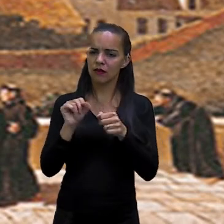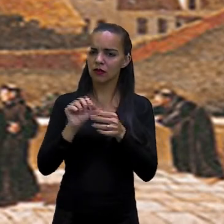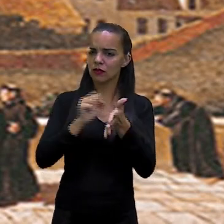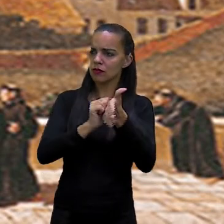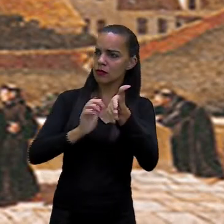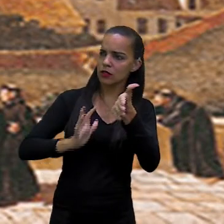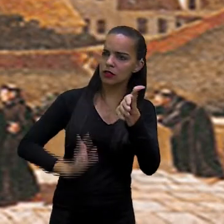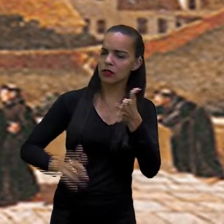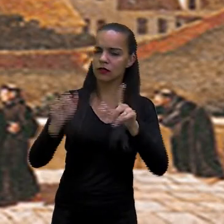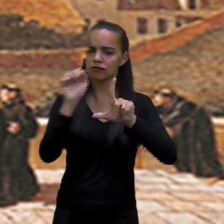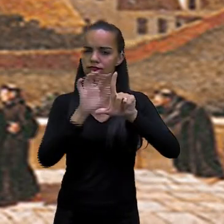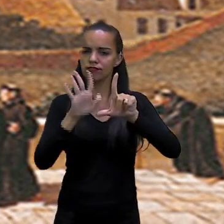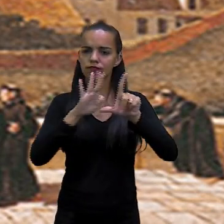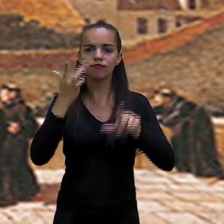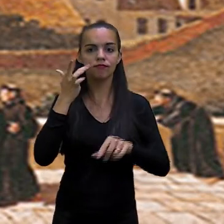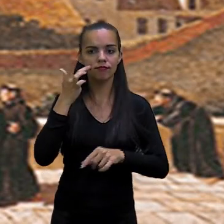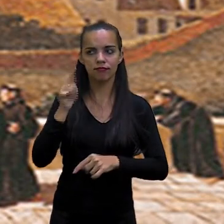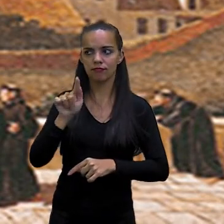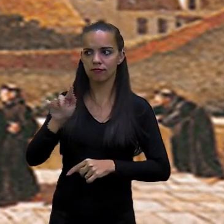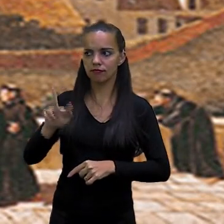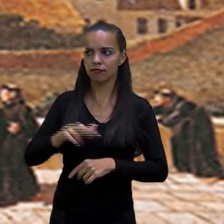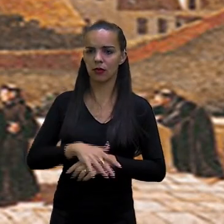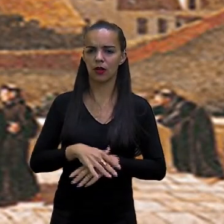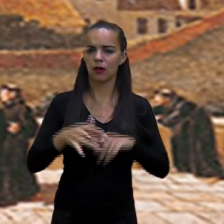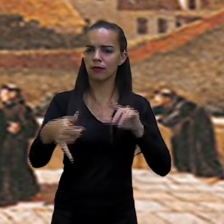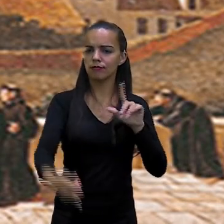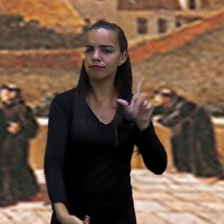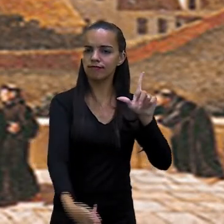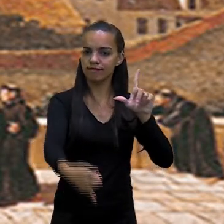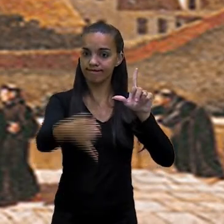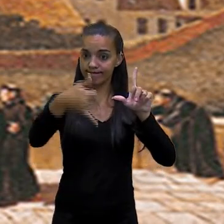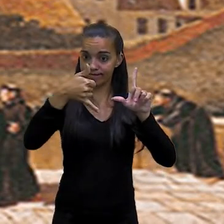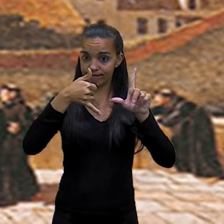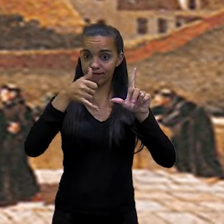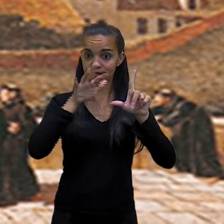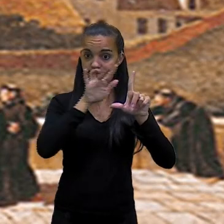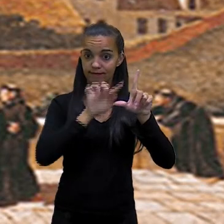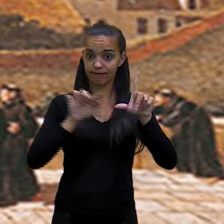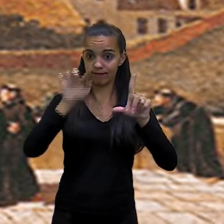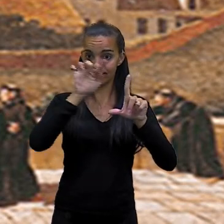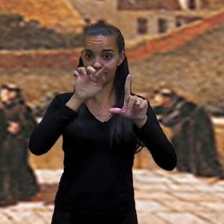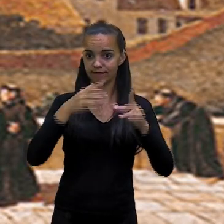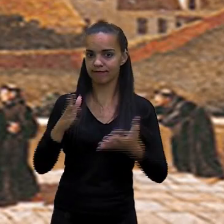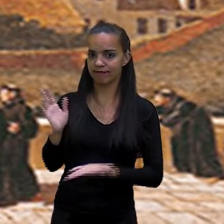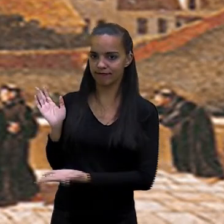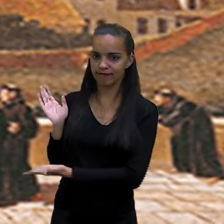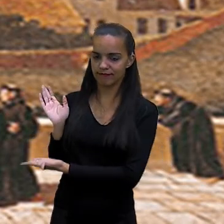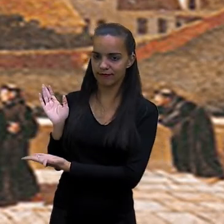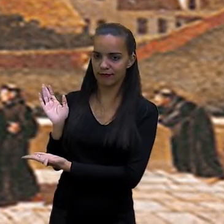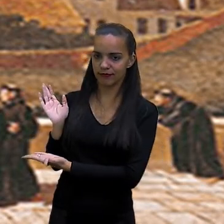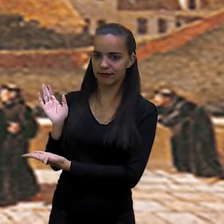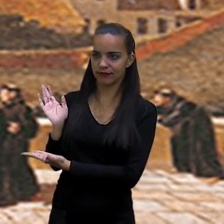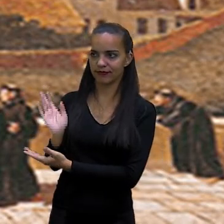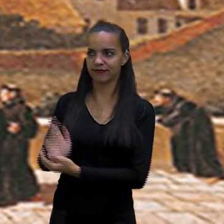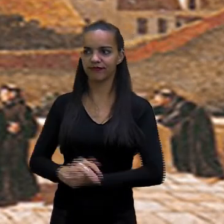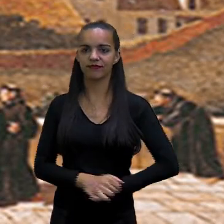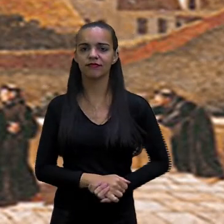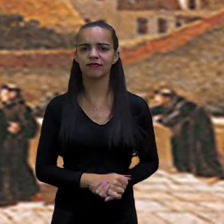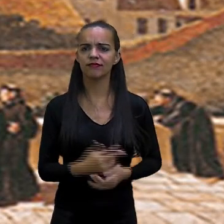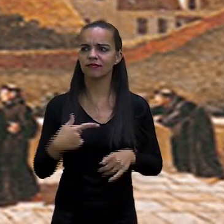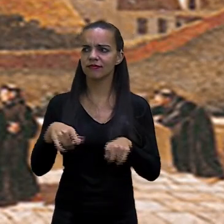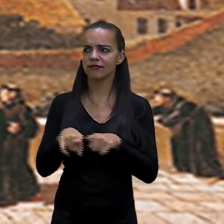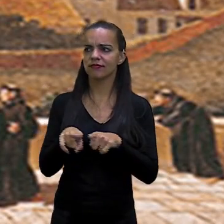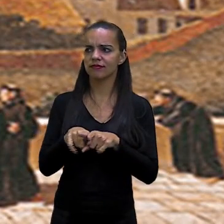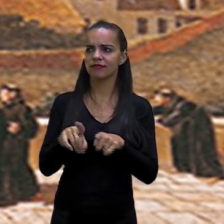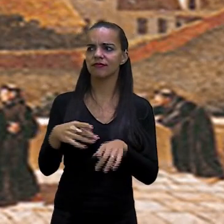atividades na plataforma SMED-GV, apontando a câmera do seu celular para a imagem do QR Code que aparece aqui no canto da tela.